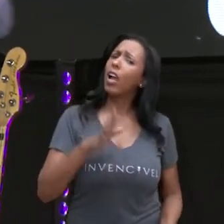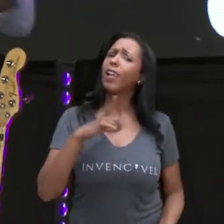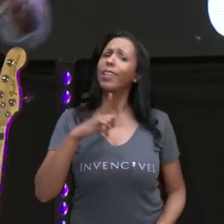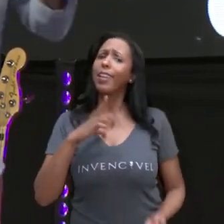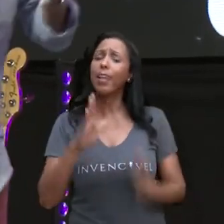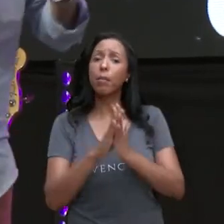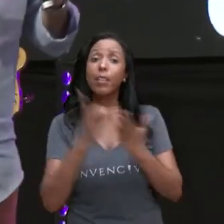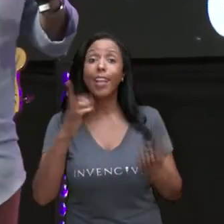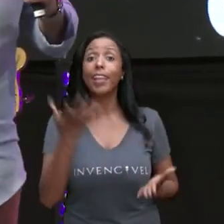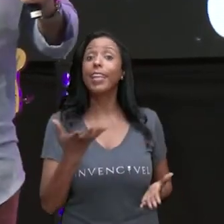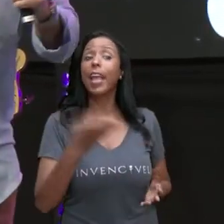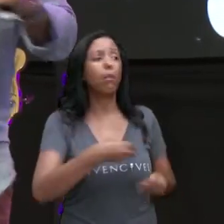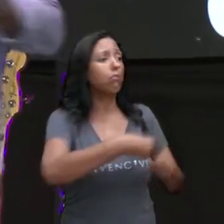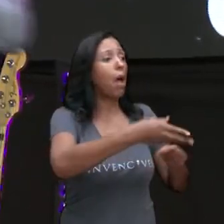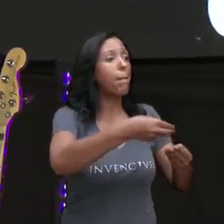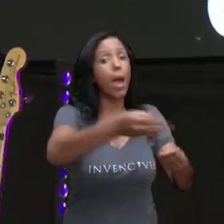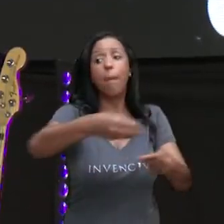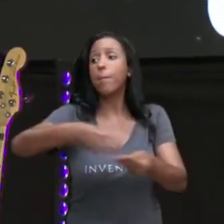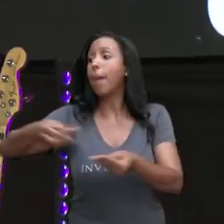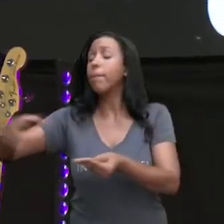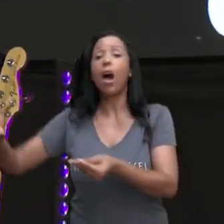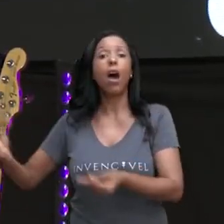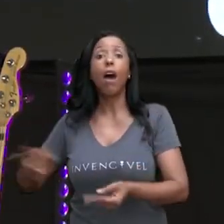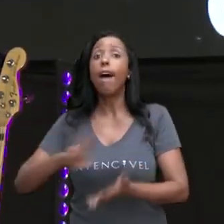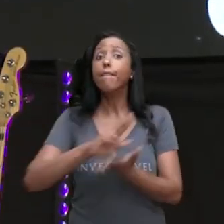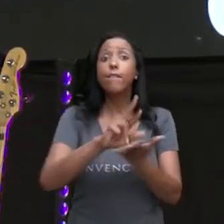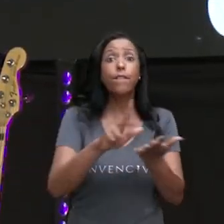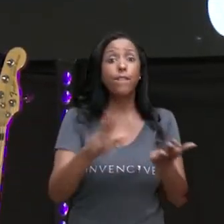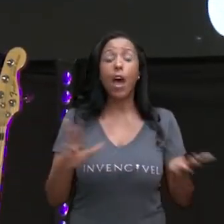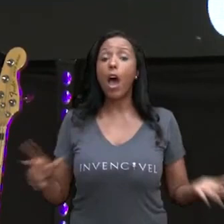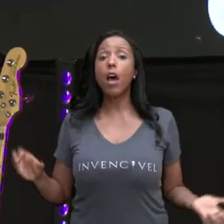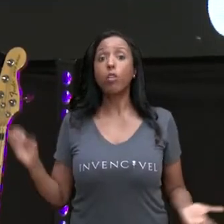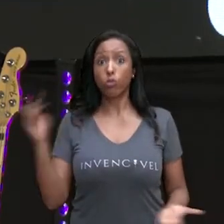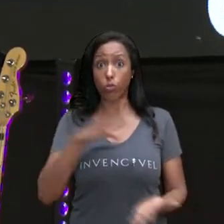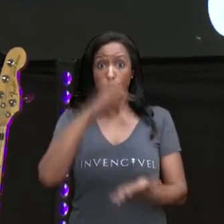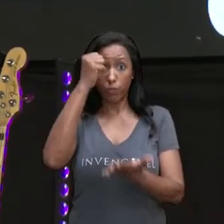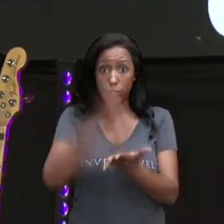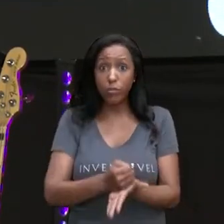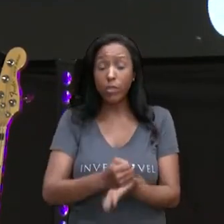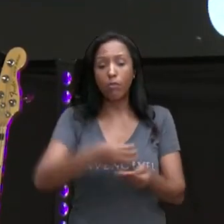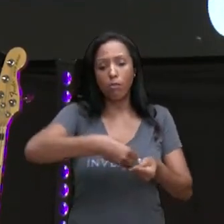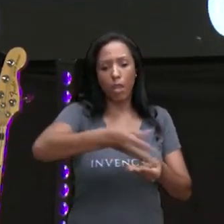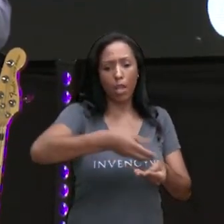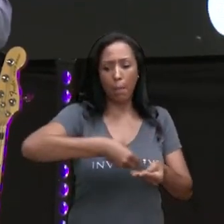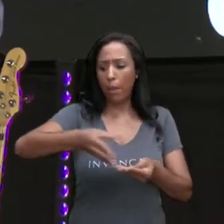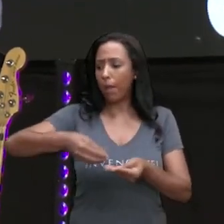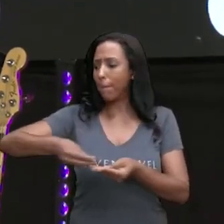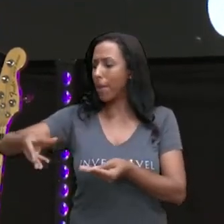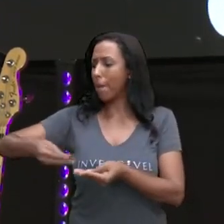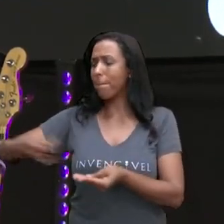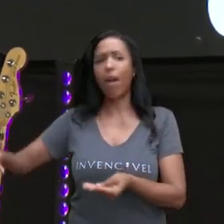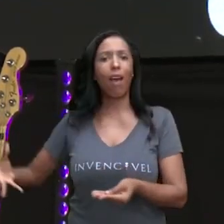importam, eles querem Bíblia na mão de todo mundo. São milhões e milhões de exemplares do Novo Testamento e da Bíblia que eles distribuem. Gente,